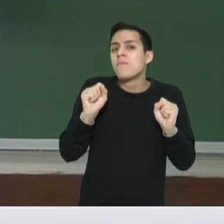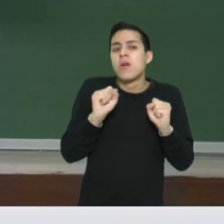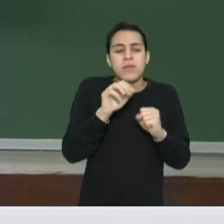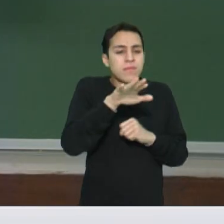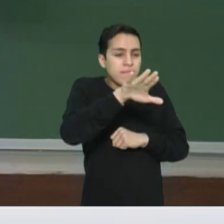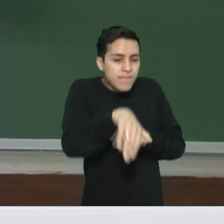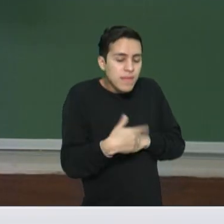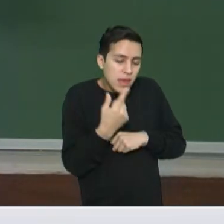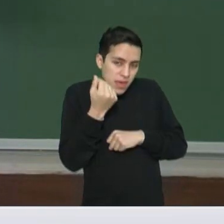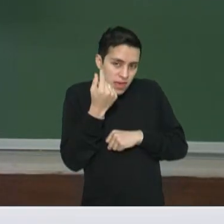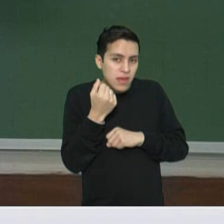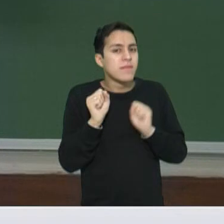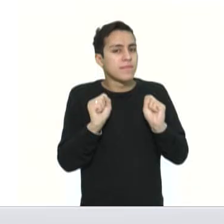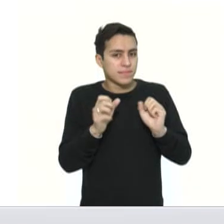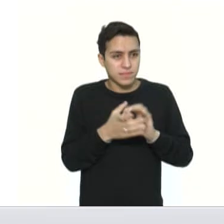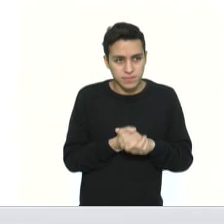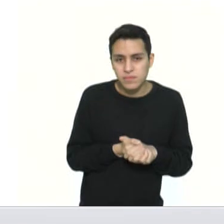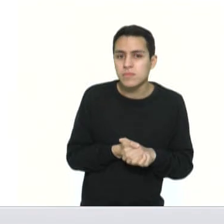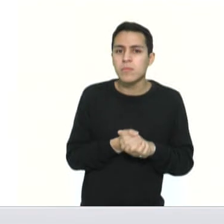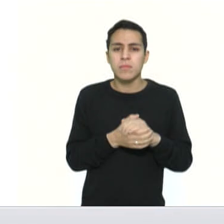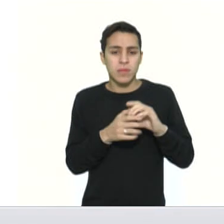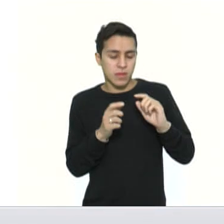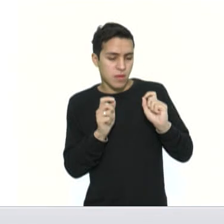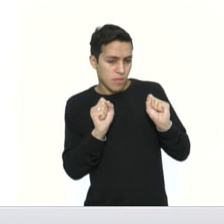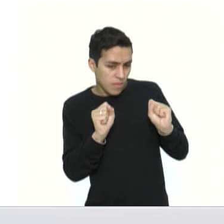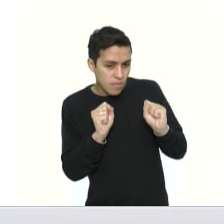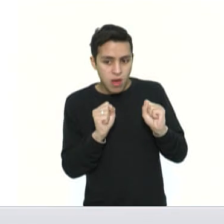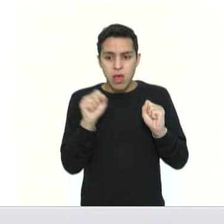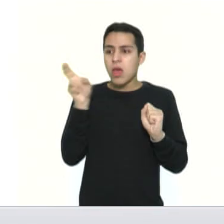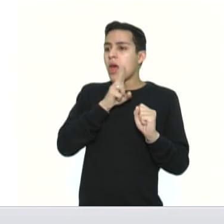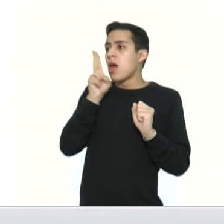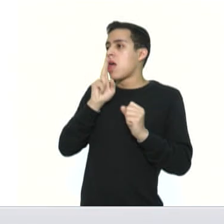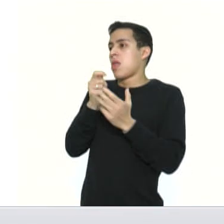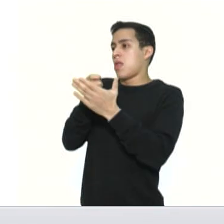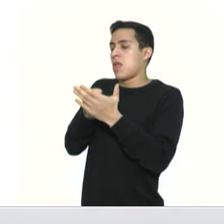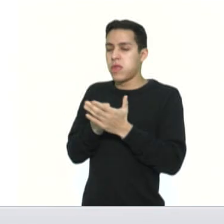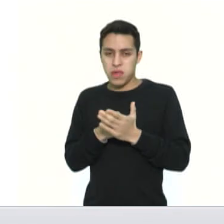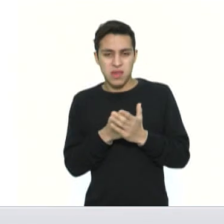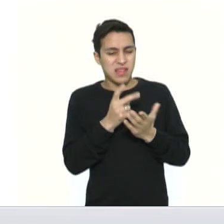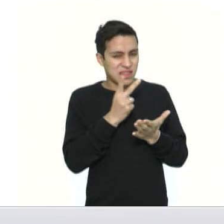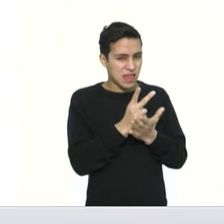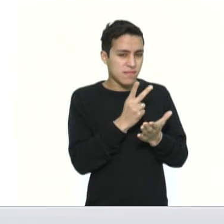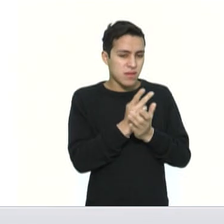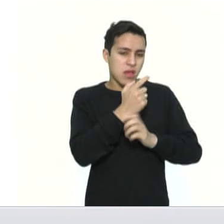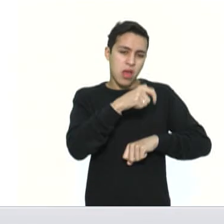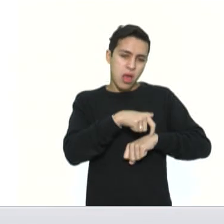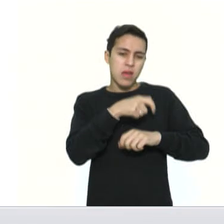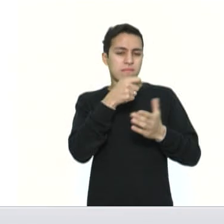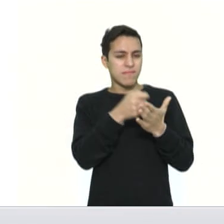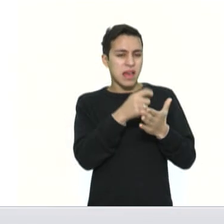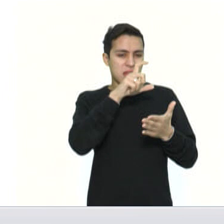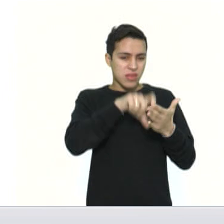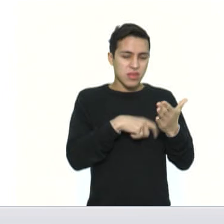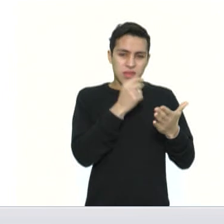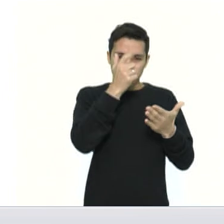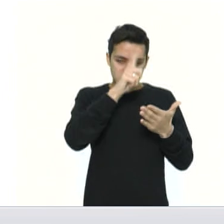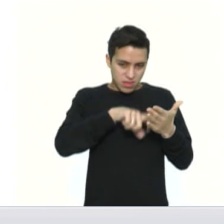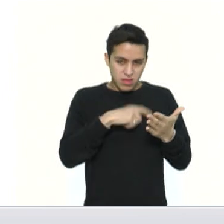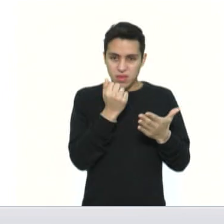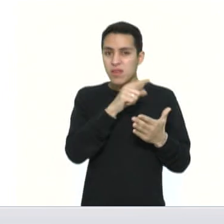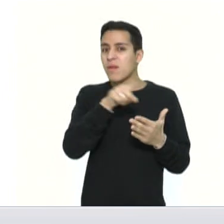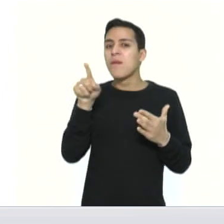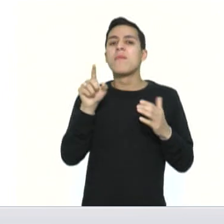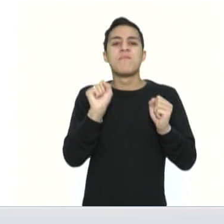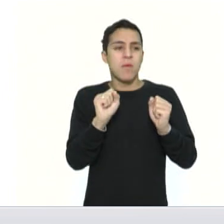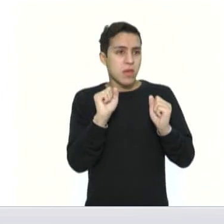sacar dinheiro. Embora tenhamos que cobrir determinada emergência, ficar toda hora sacando dinheiro fará você